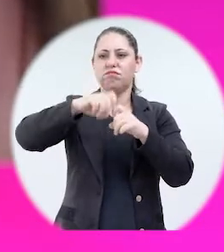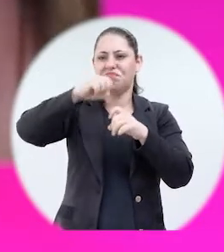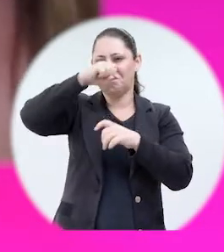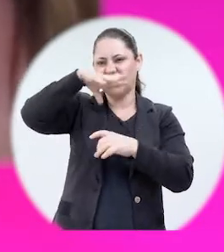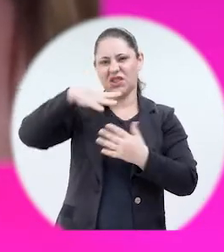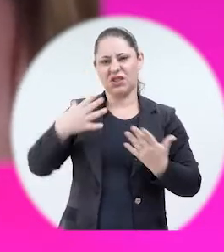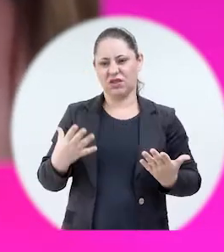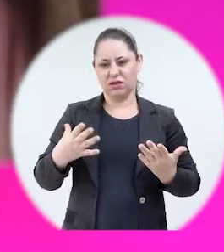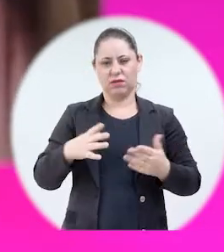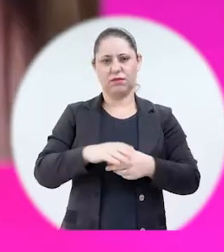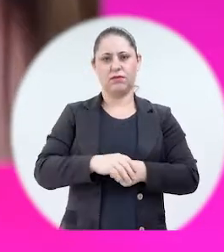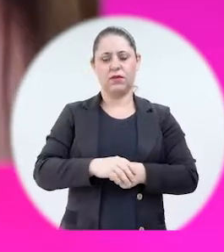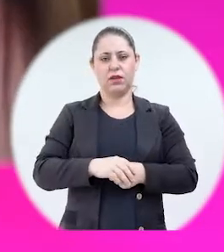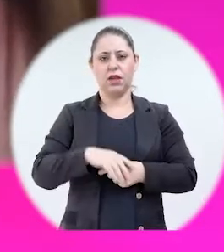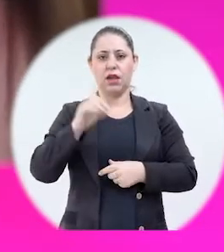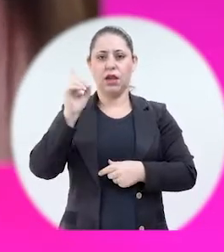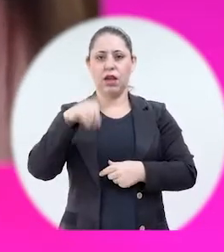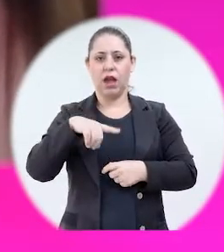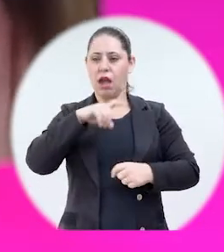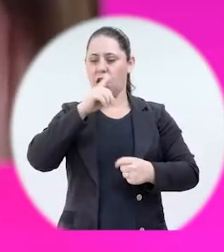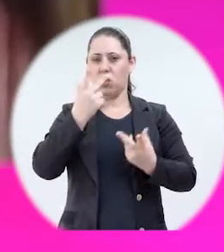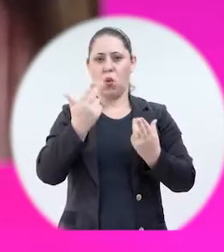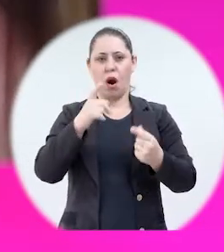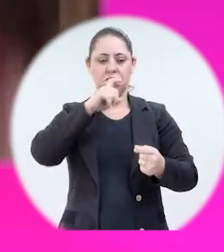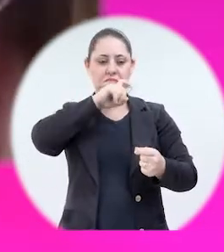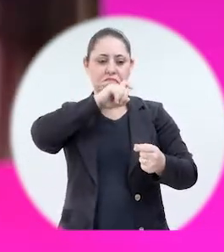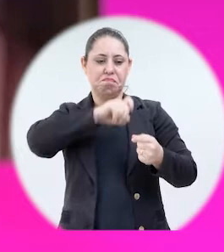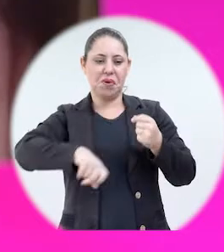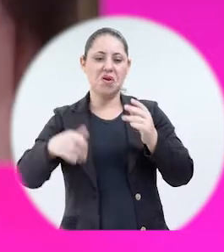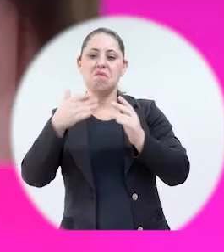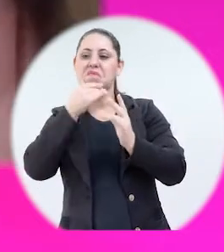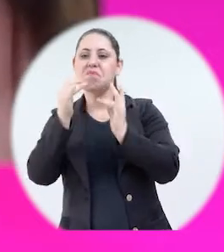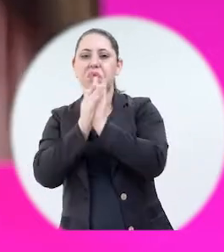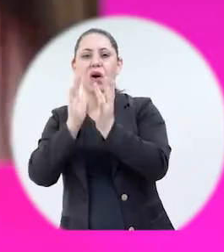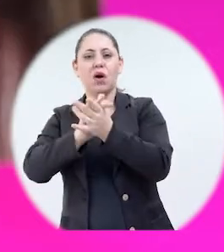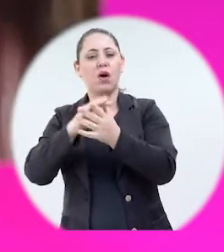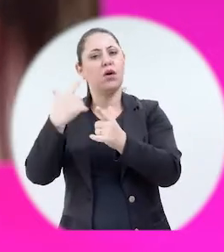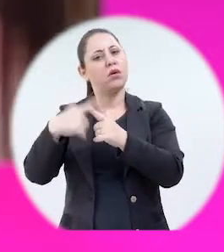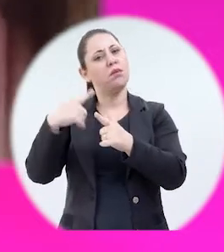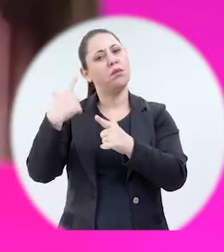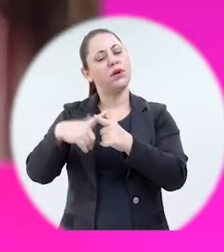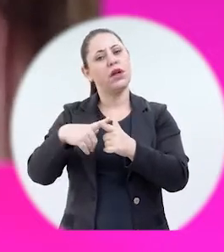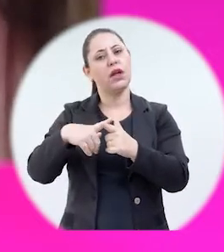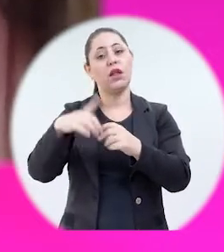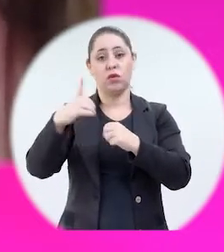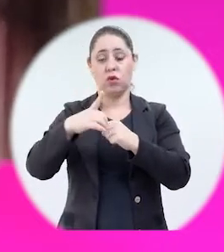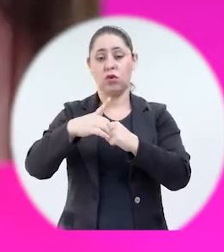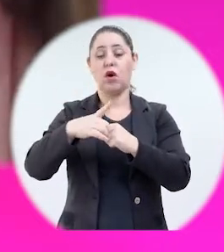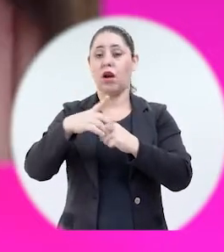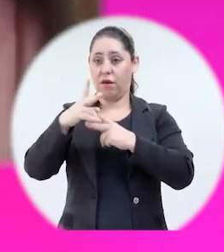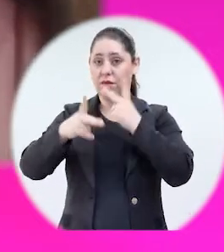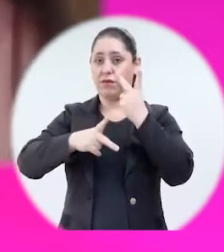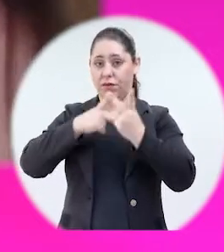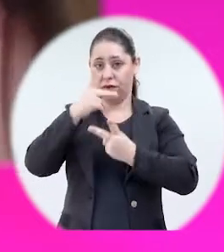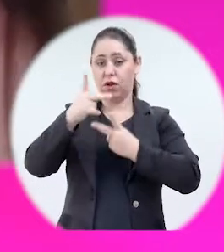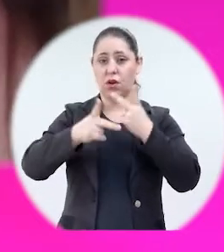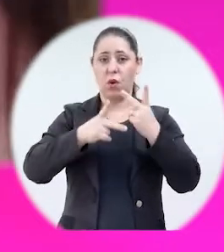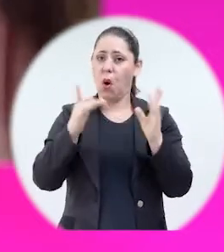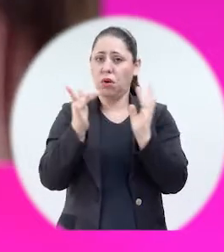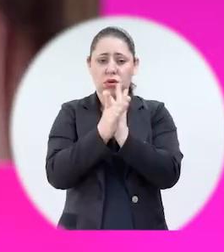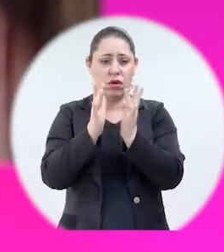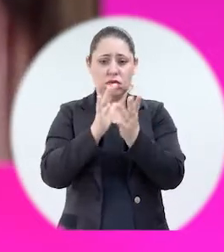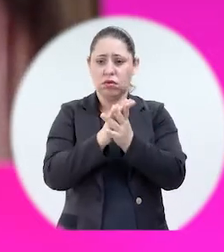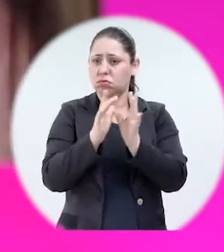uma violência, né? Que é a questão do estupro marital, devido ao que até a doutora Thaís falou.